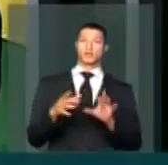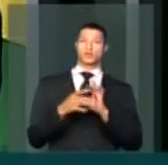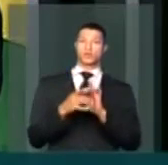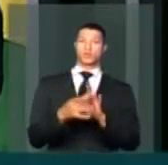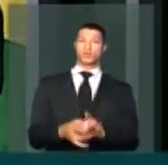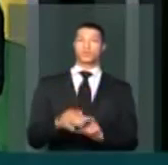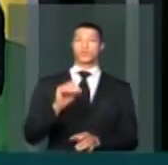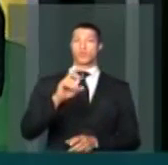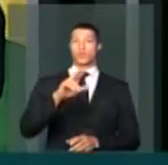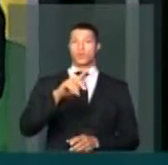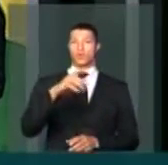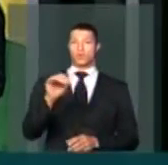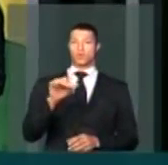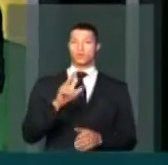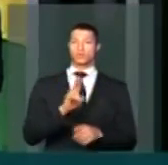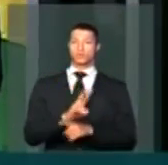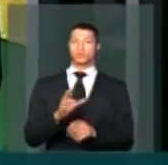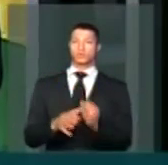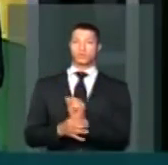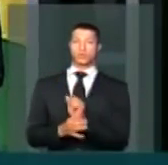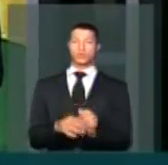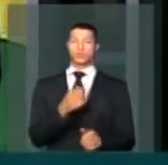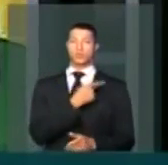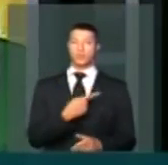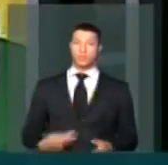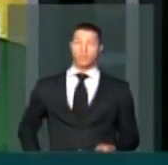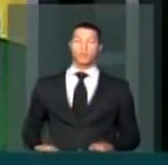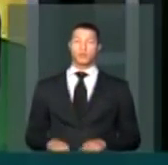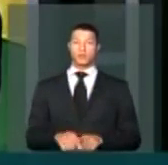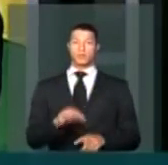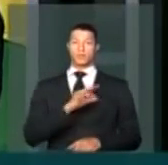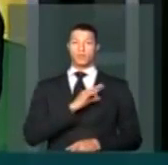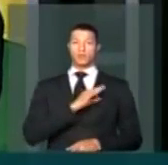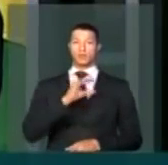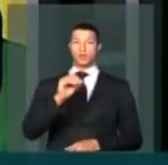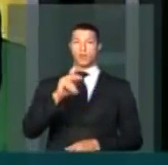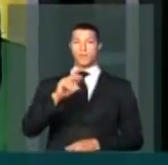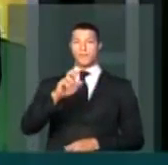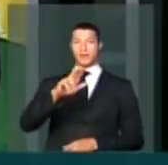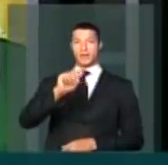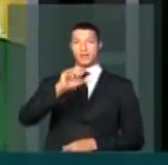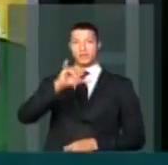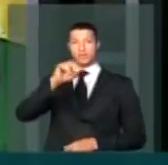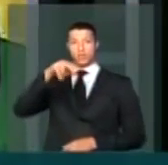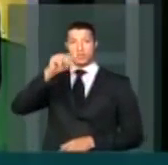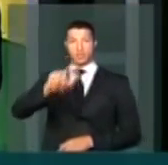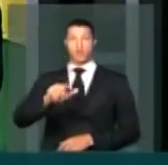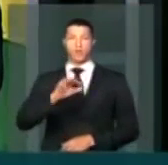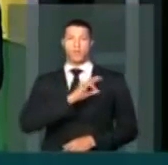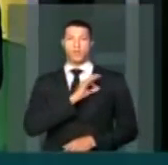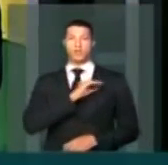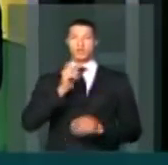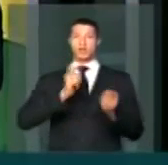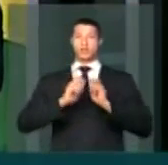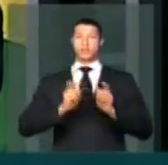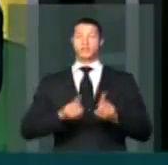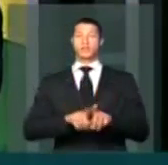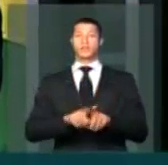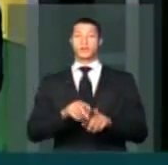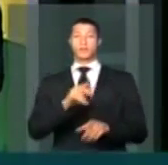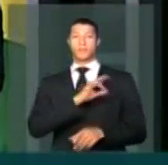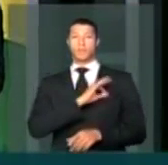contexto dos órgãos de segurança pública do nosso país. Polícia Operacional, Polícia Administrativa e da